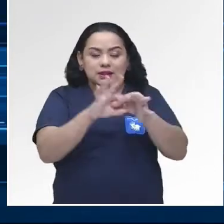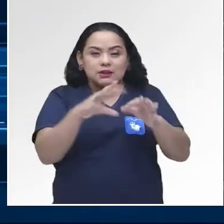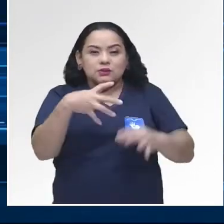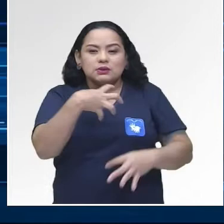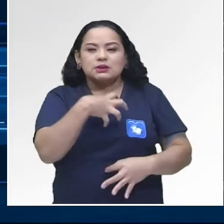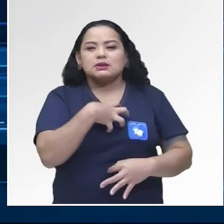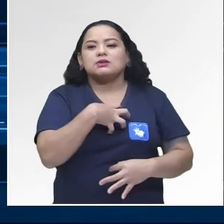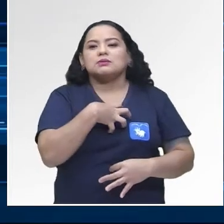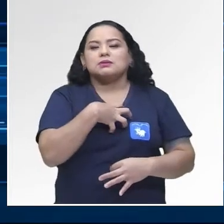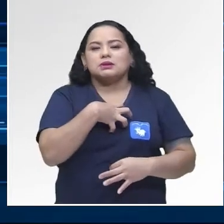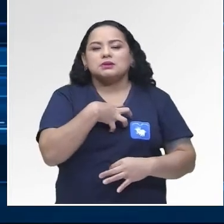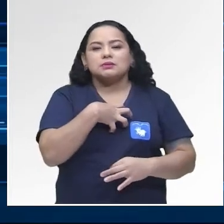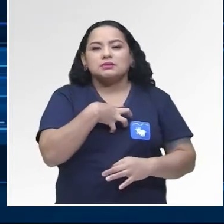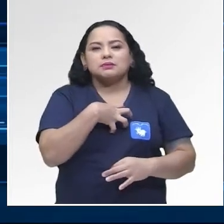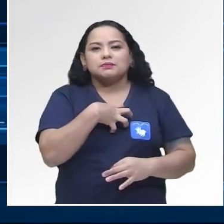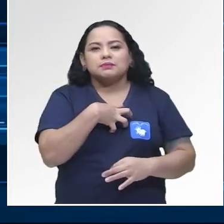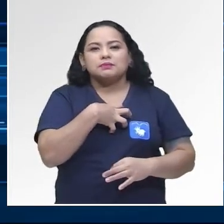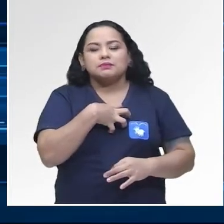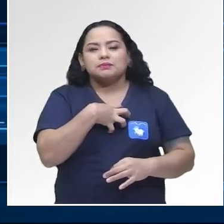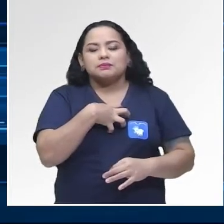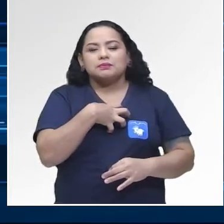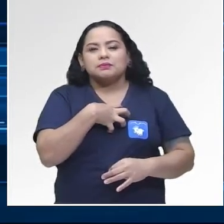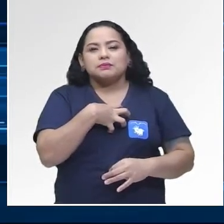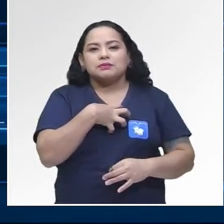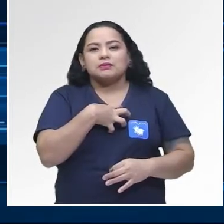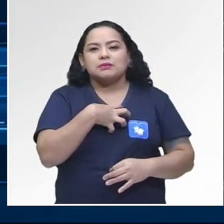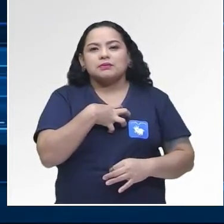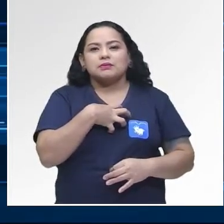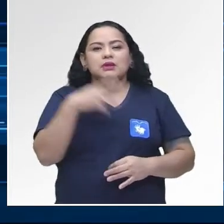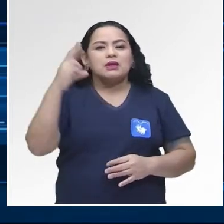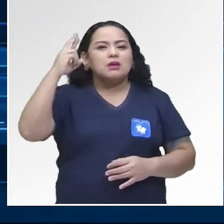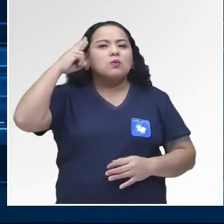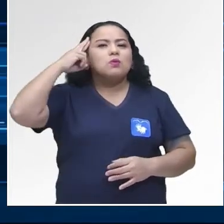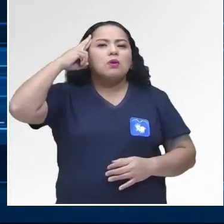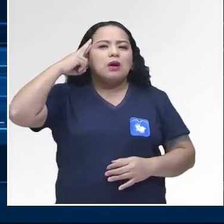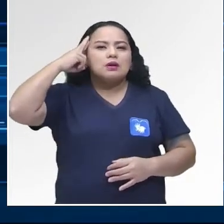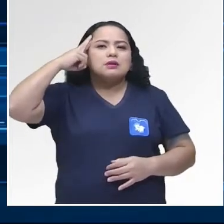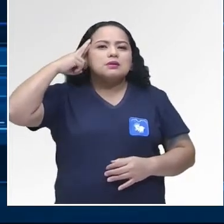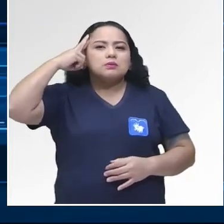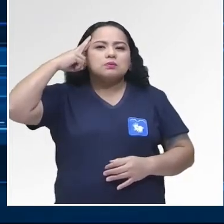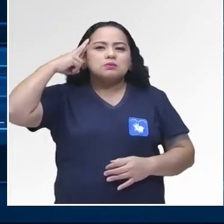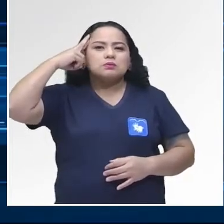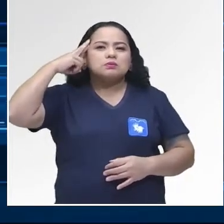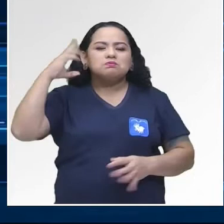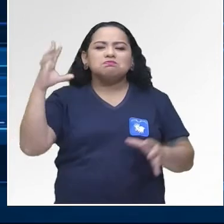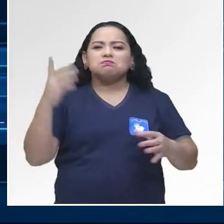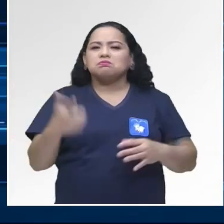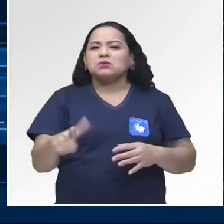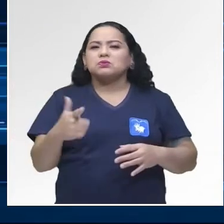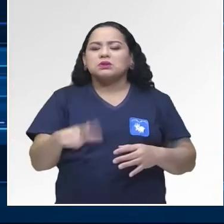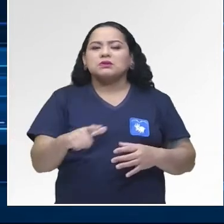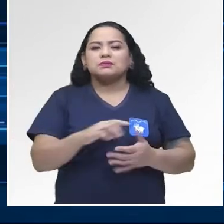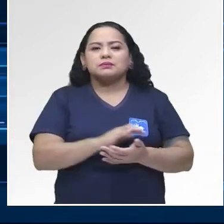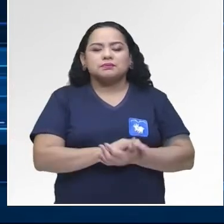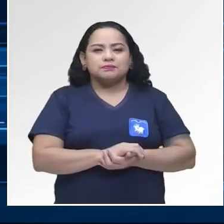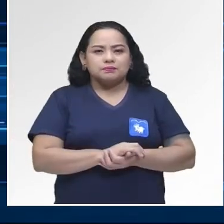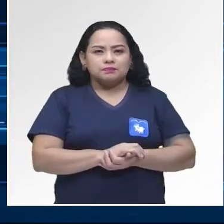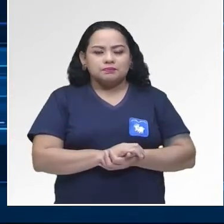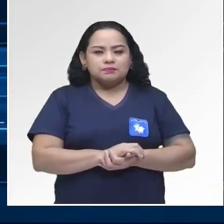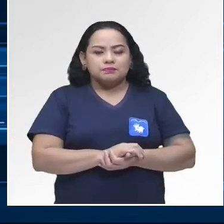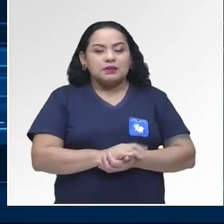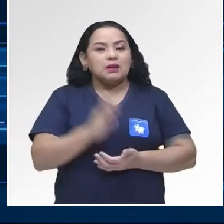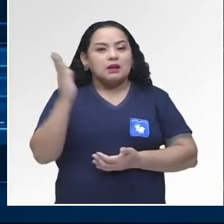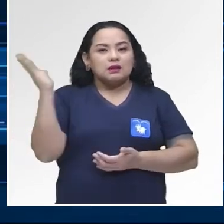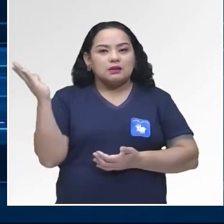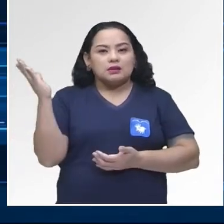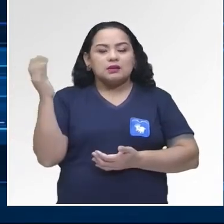sentimento do que com a razão, simplesmente. Né? Então, aqui nós vamos falar um